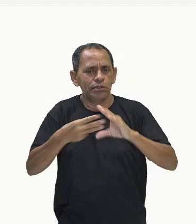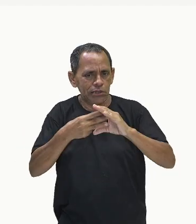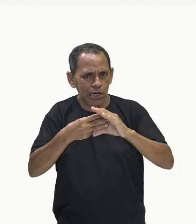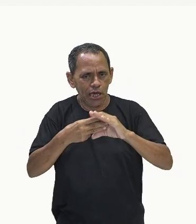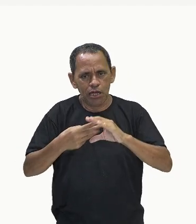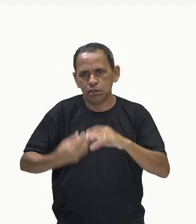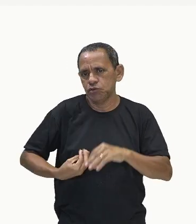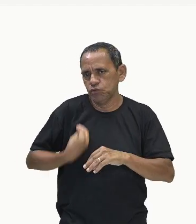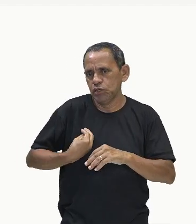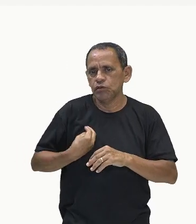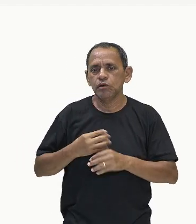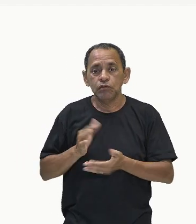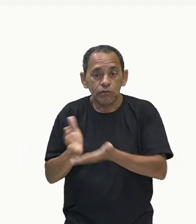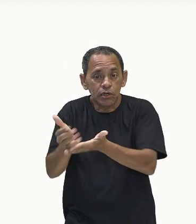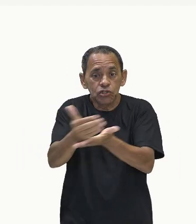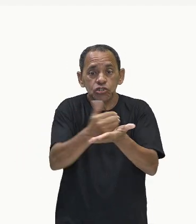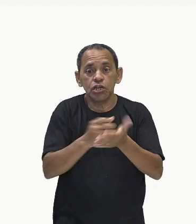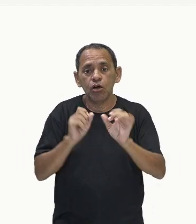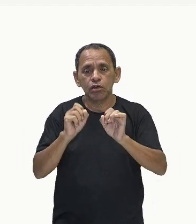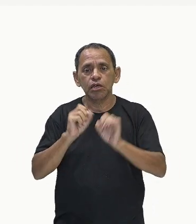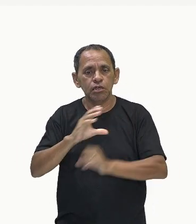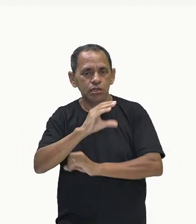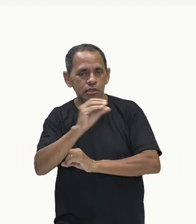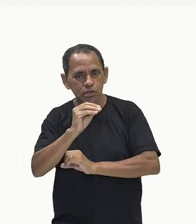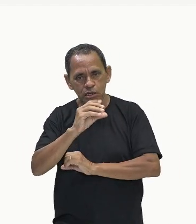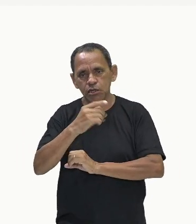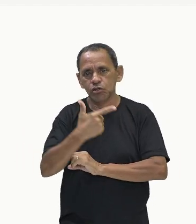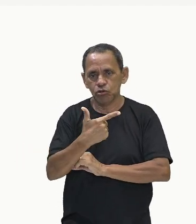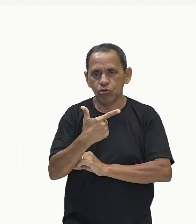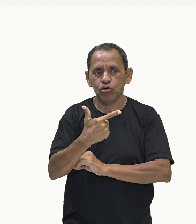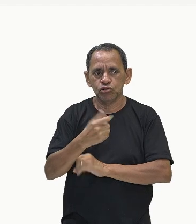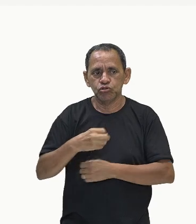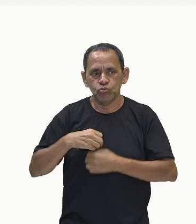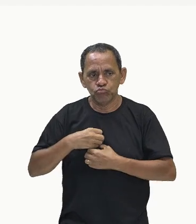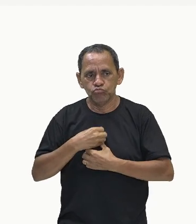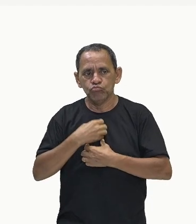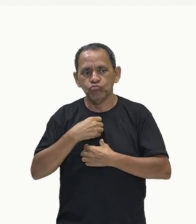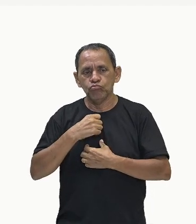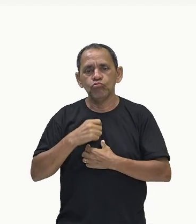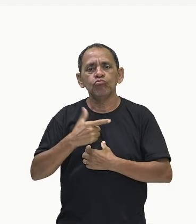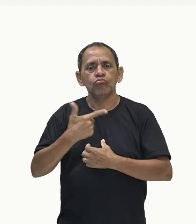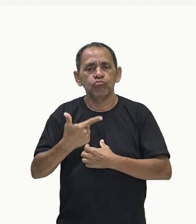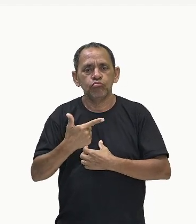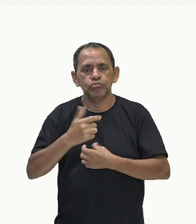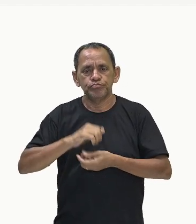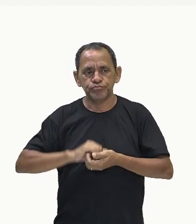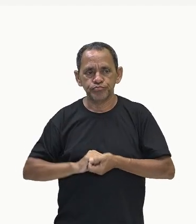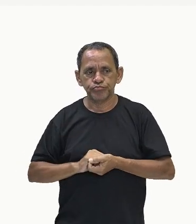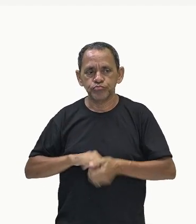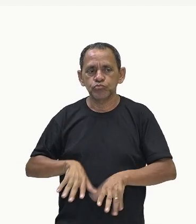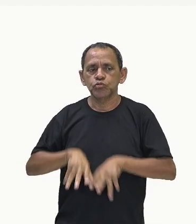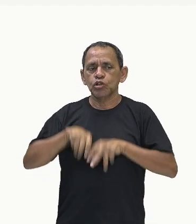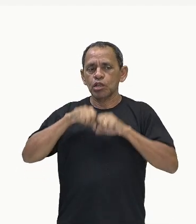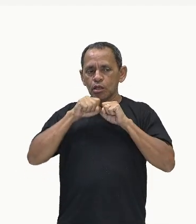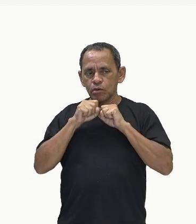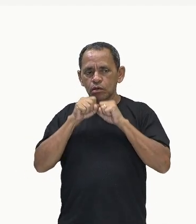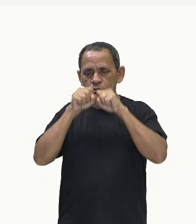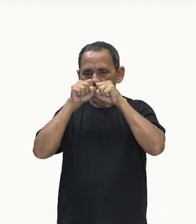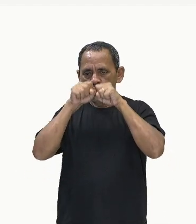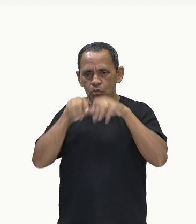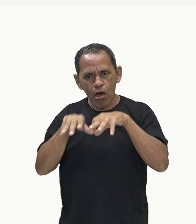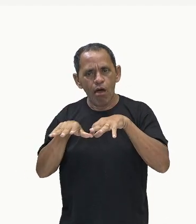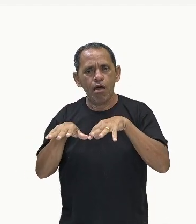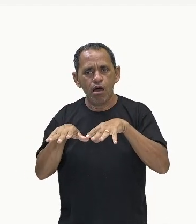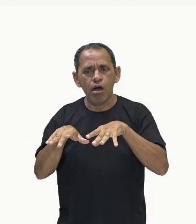de lá o gás carbônico. É um produto de excreção, vai ser excretado, ele vai ser,